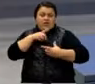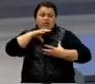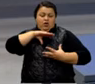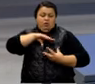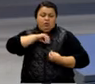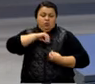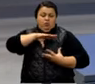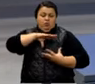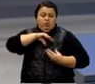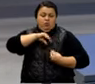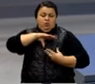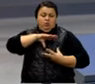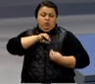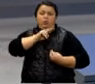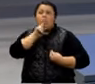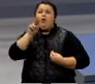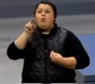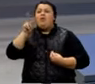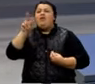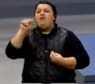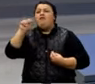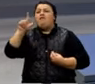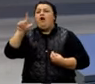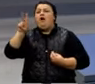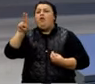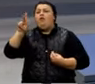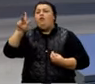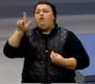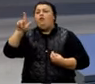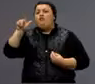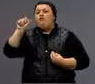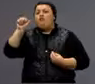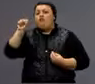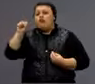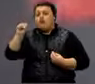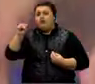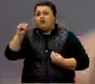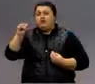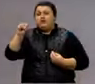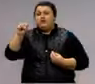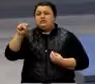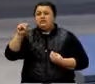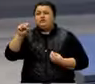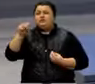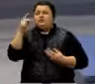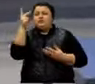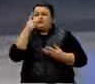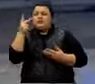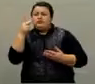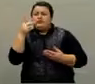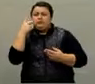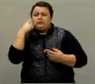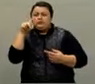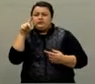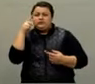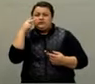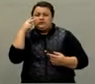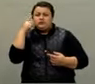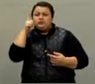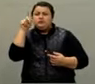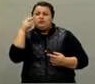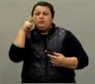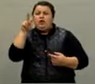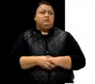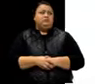não temos aqui o desenho, tá? Mas algumas válvulas. Deixa eu desenhar aqui para vocês, para ficar um pouquinho